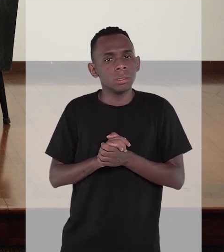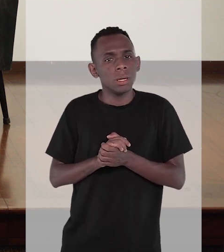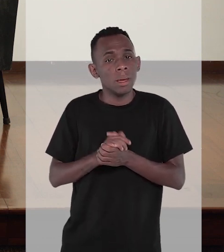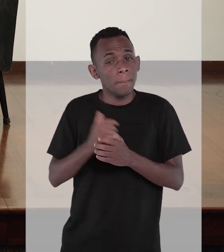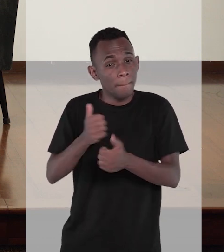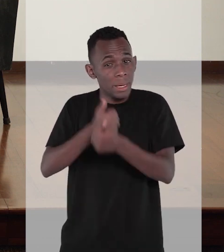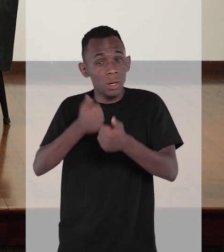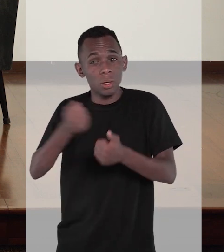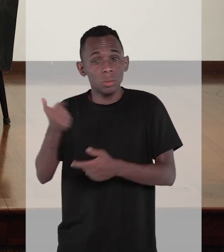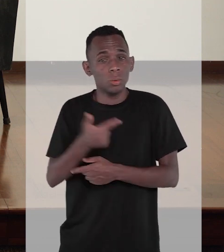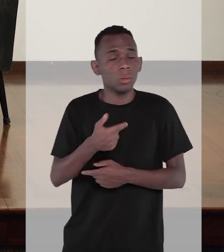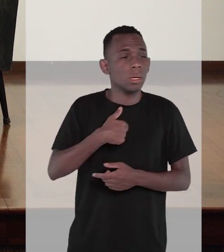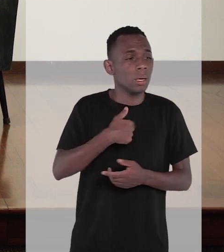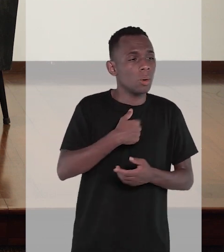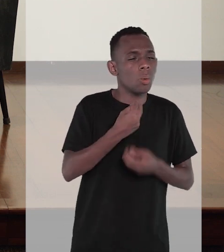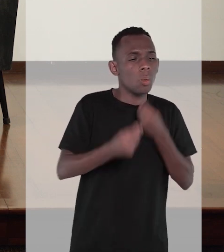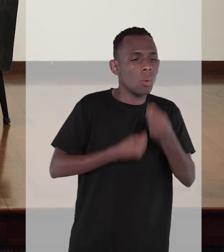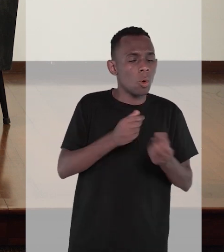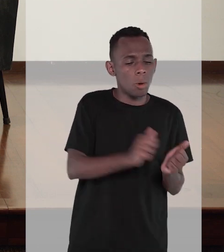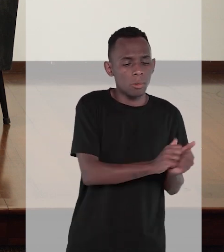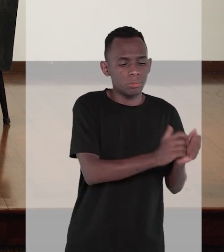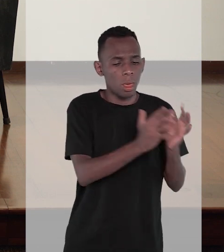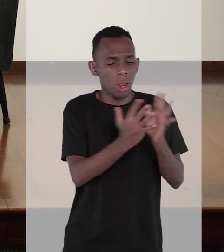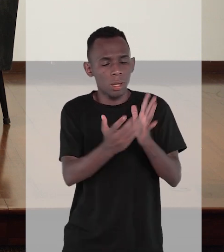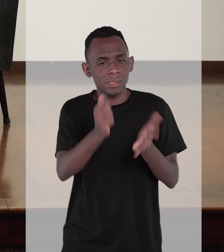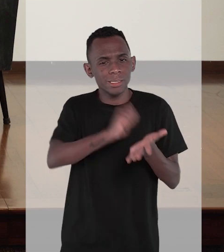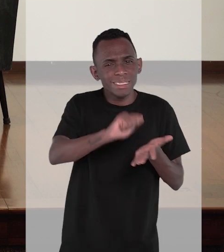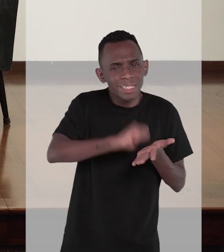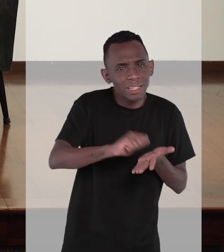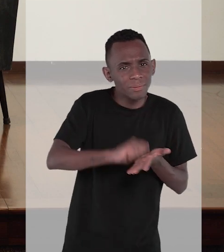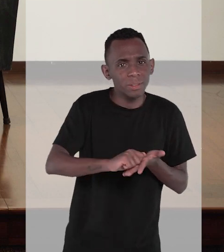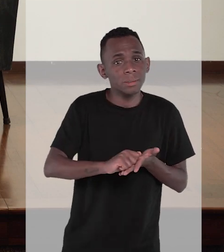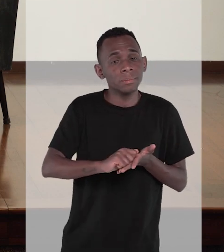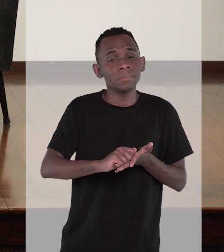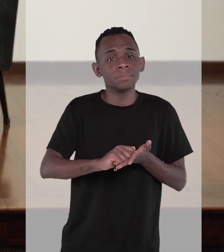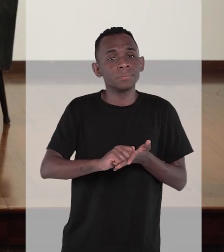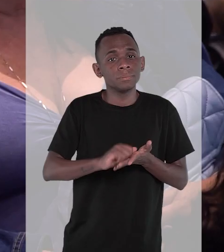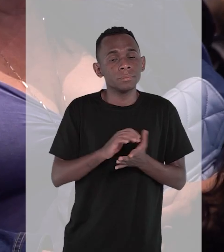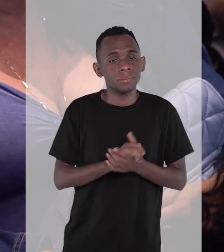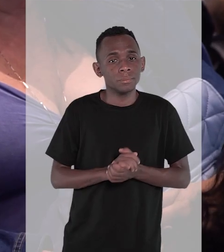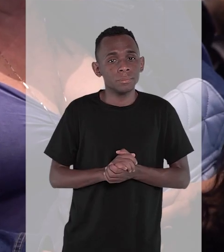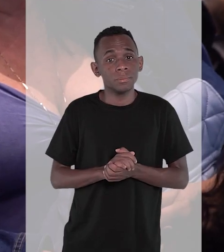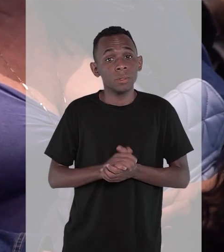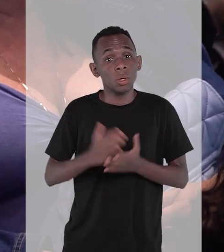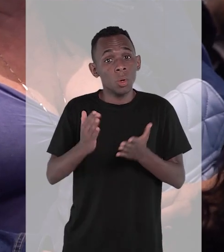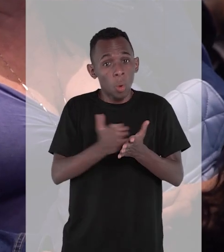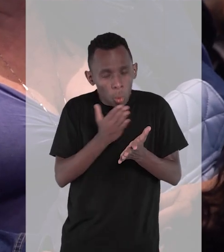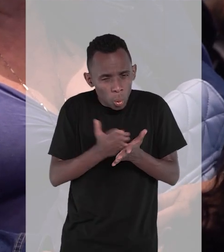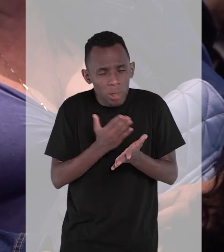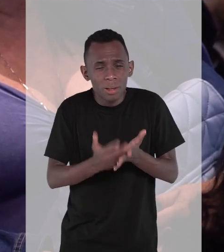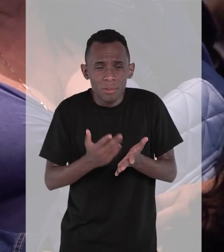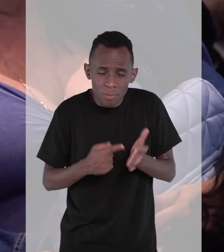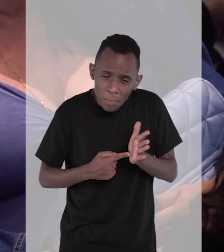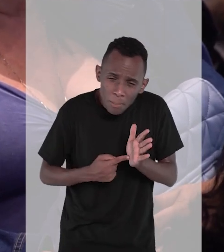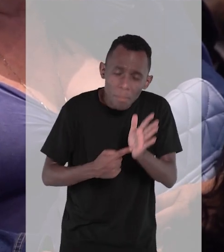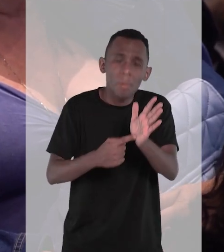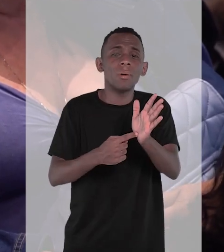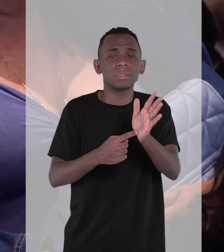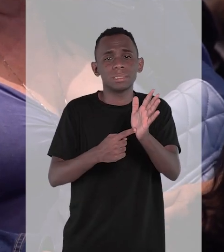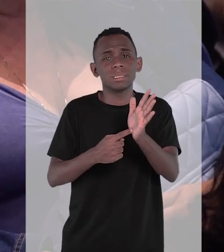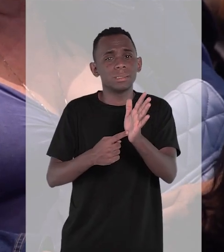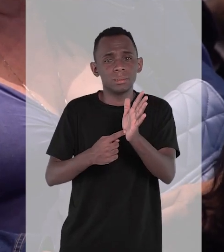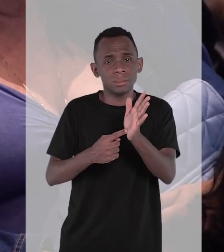que como eu fiz, assim. Não sei se é tão importante quanto um possível resultado, né? Então, o livro fala de